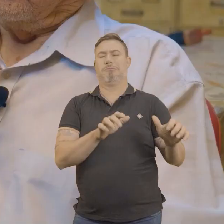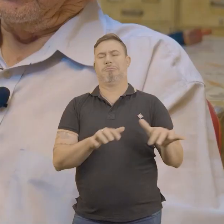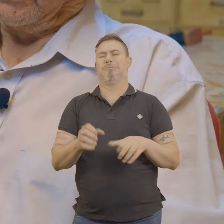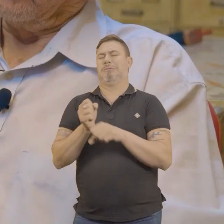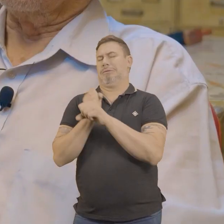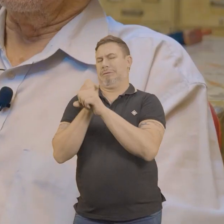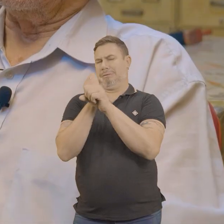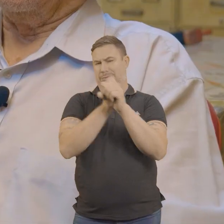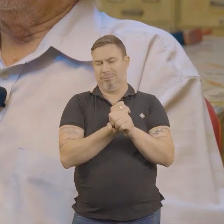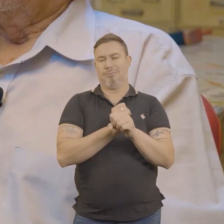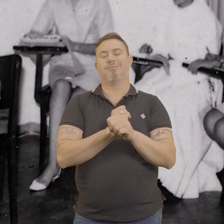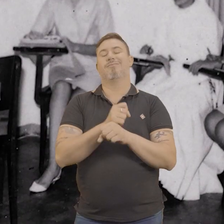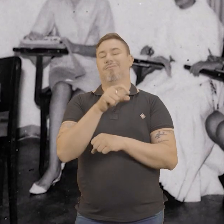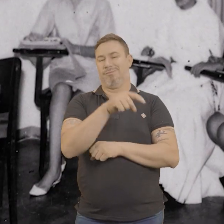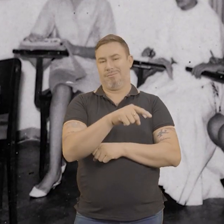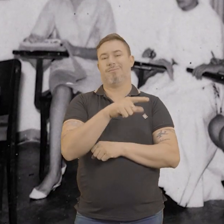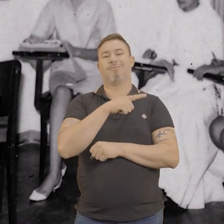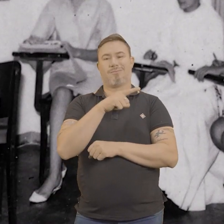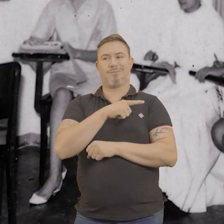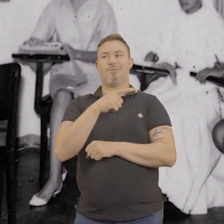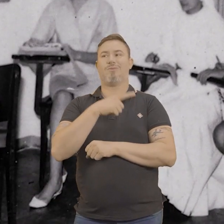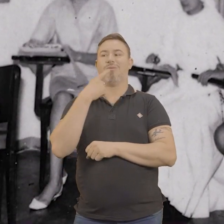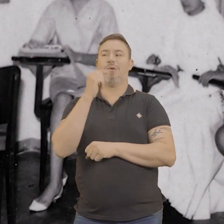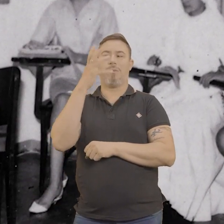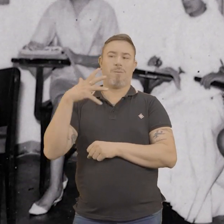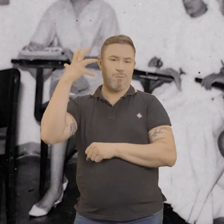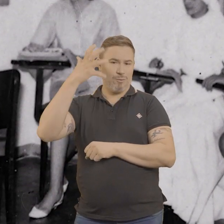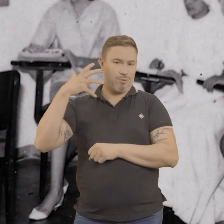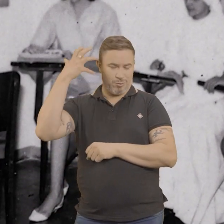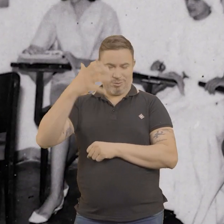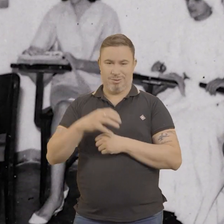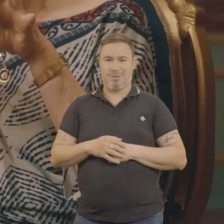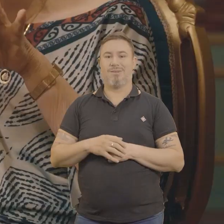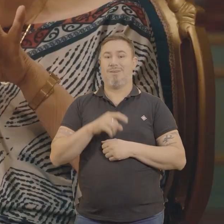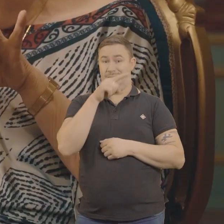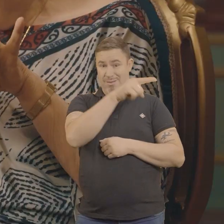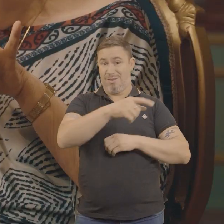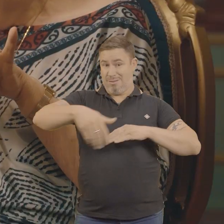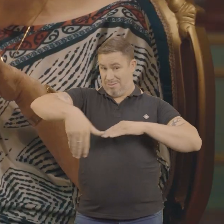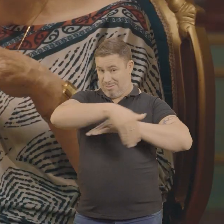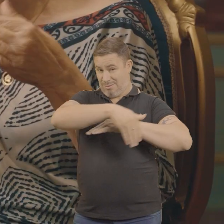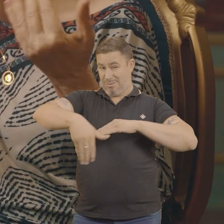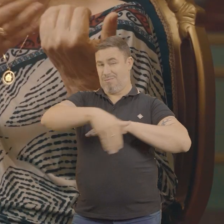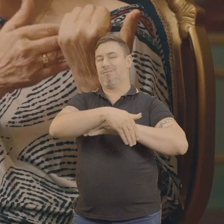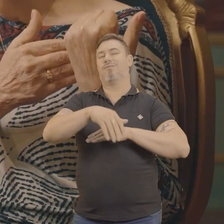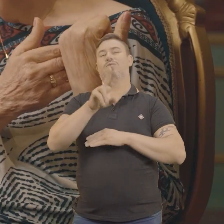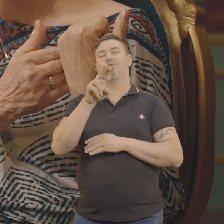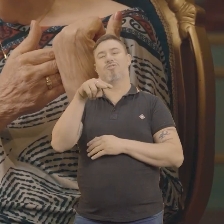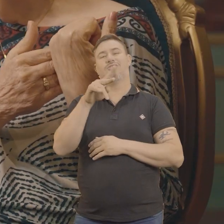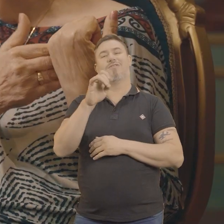ali. Era um local onde se vivia música. Lá na Avenida da Universidade, eu morei